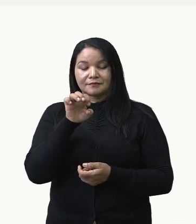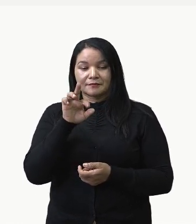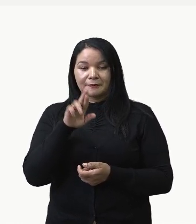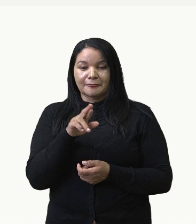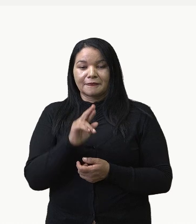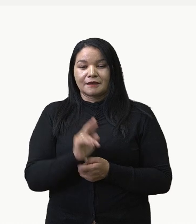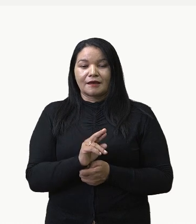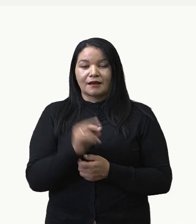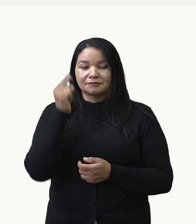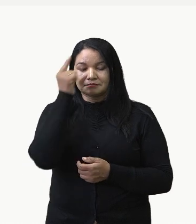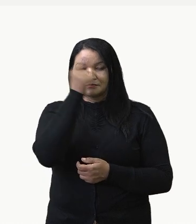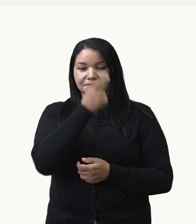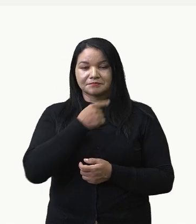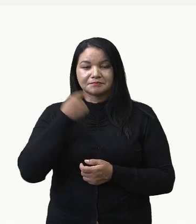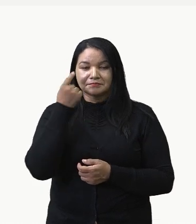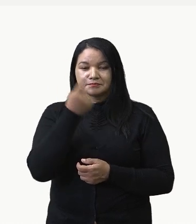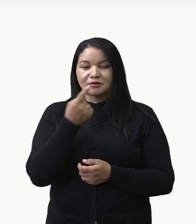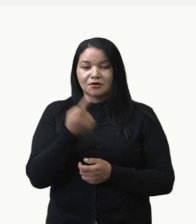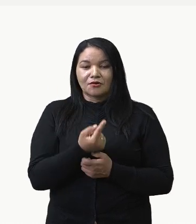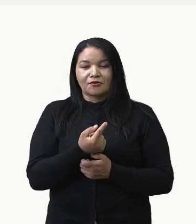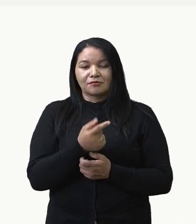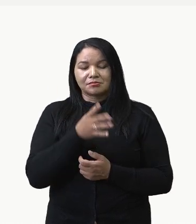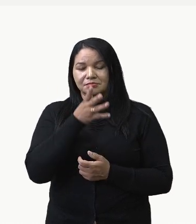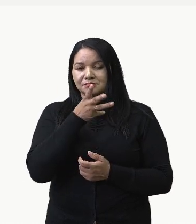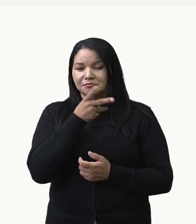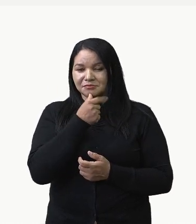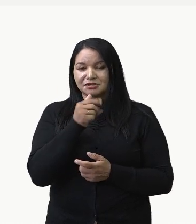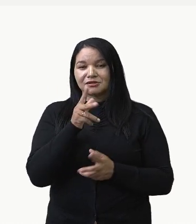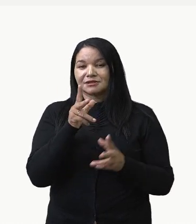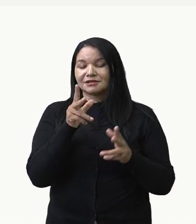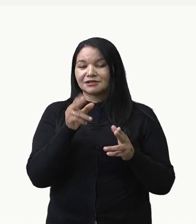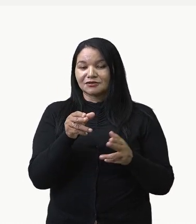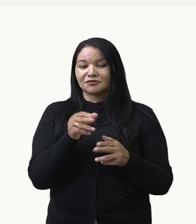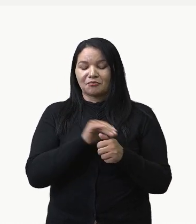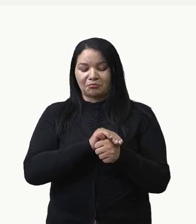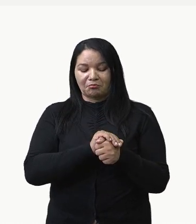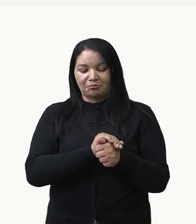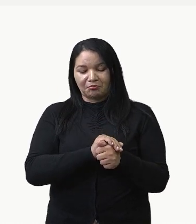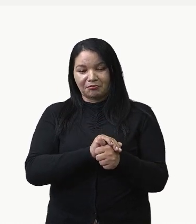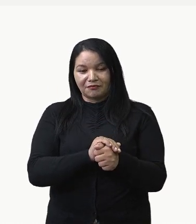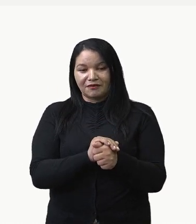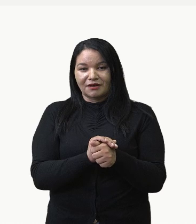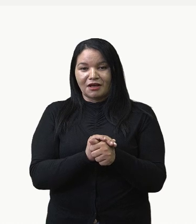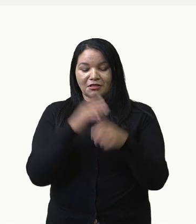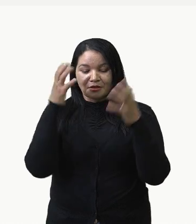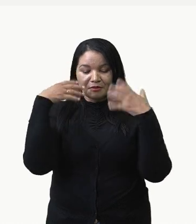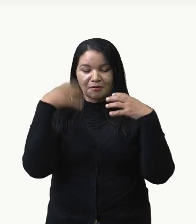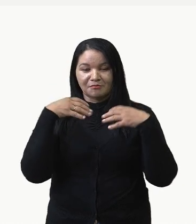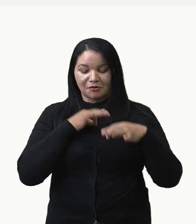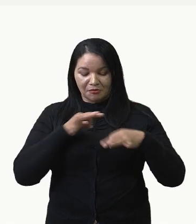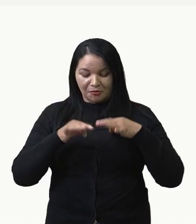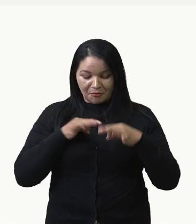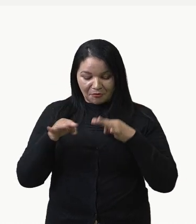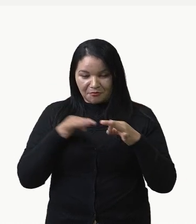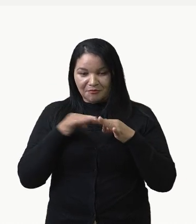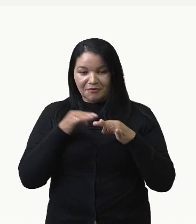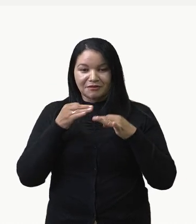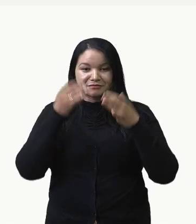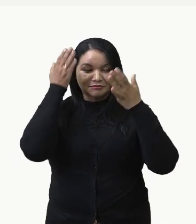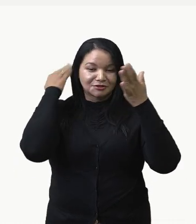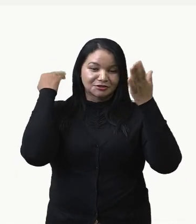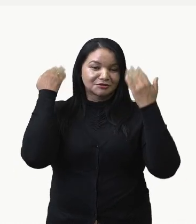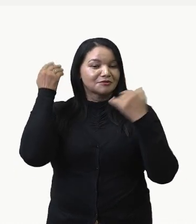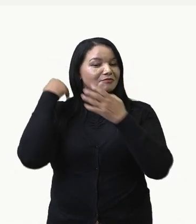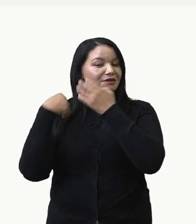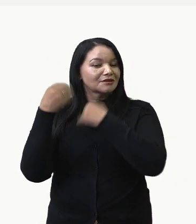hreg lento che una tortuga vai tomar banho ajeitar passar o creme pentear o cabelo sei lá